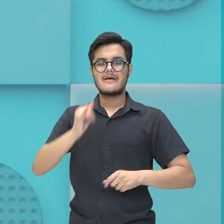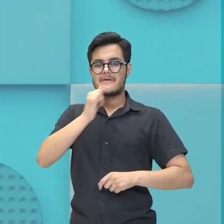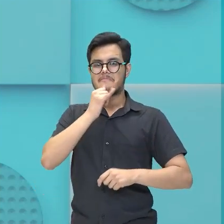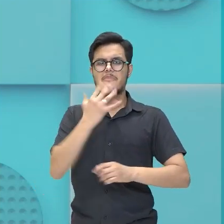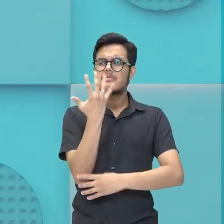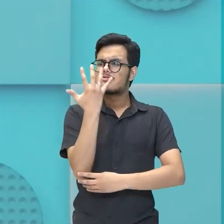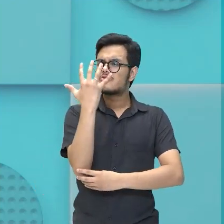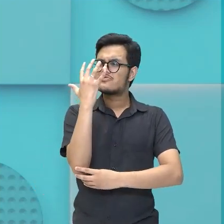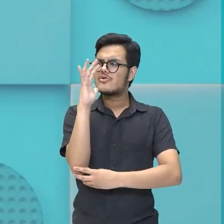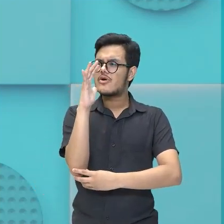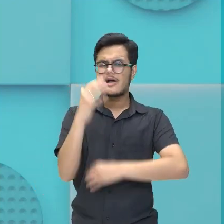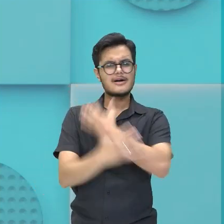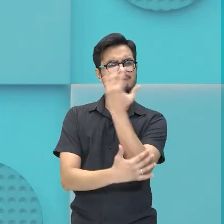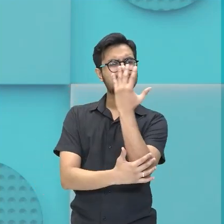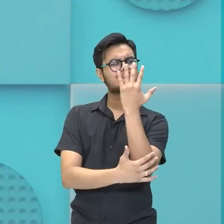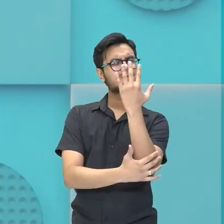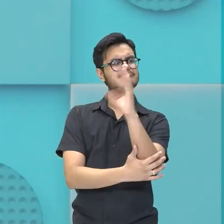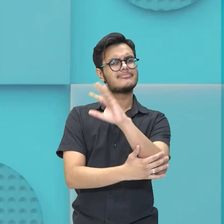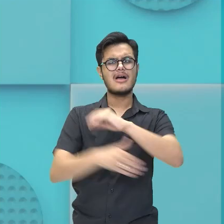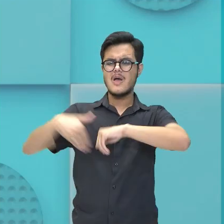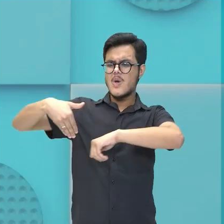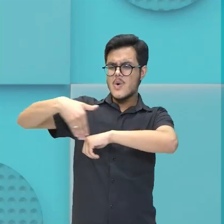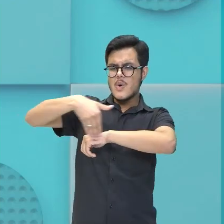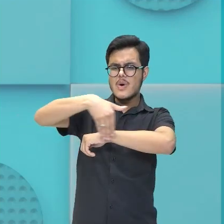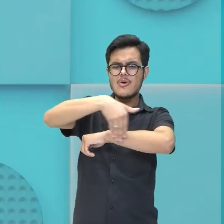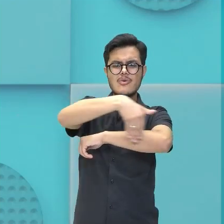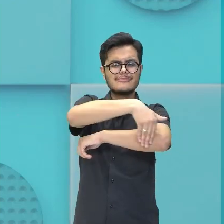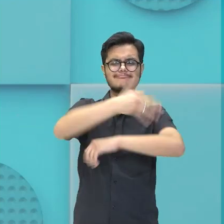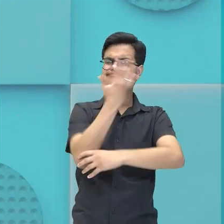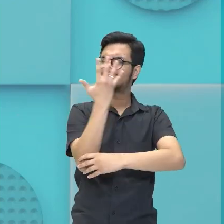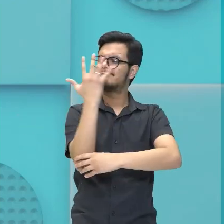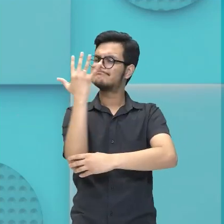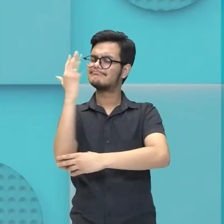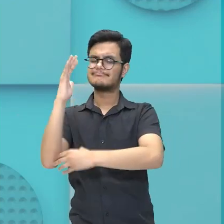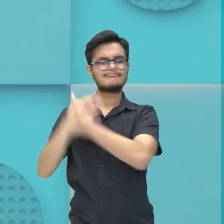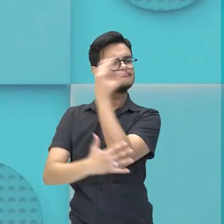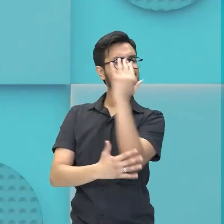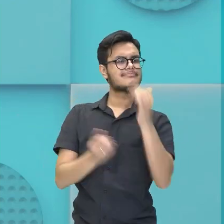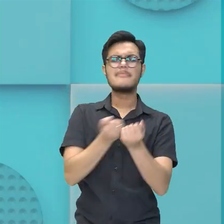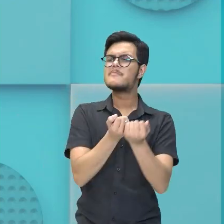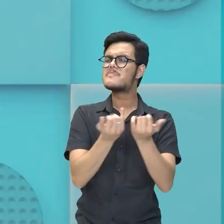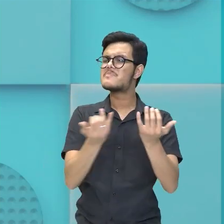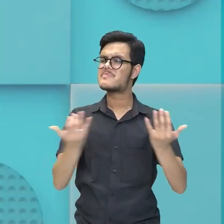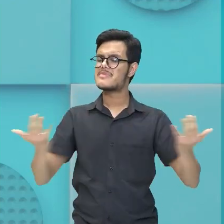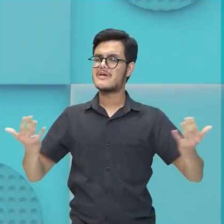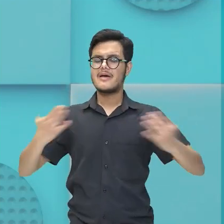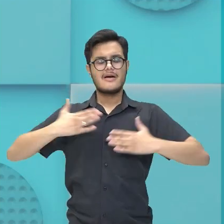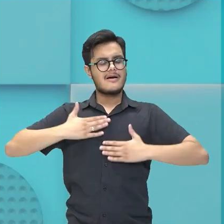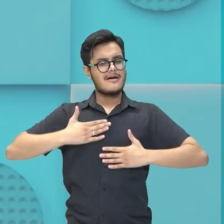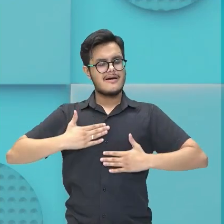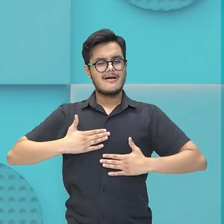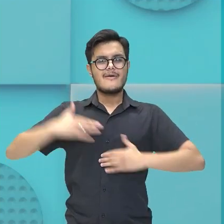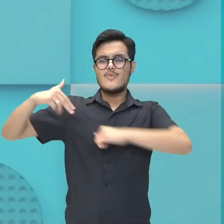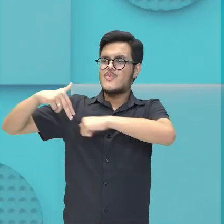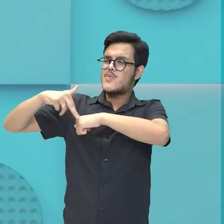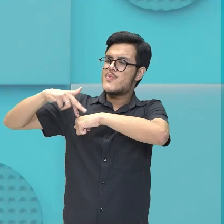árvores, uma praça, uma rua arborizada, ela é muito mais agradável de caminhar, de ficar no fim da